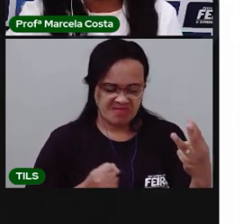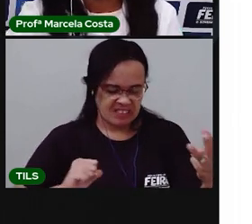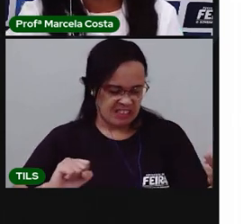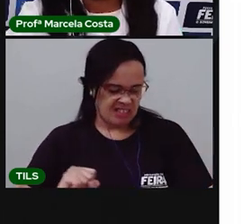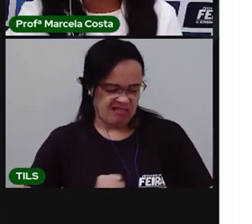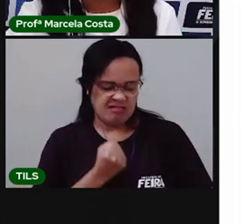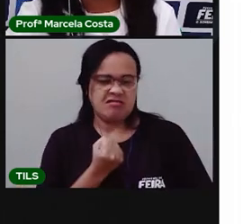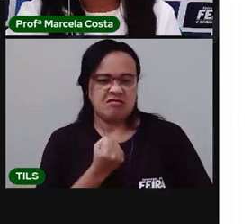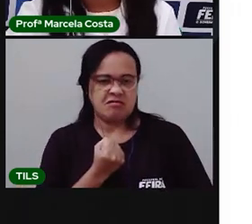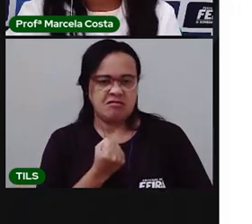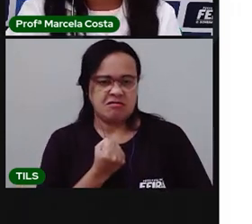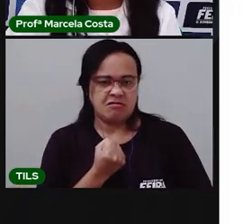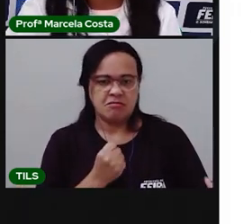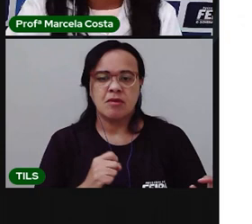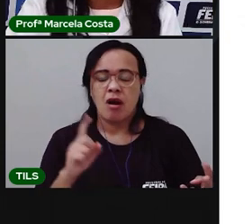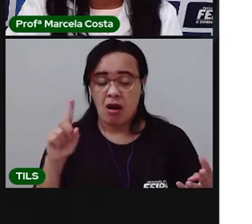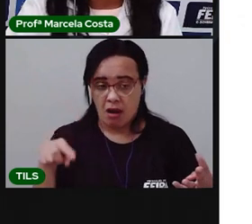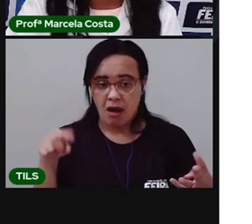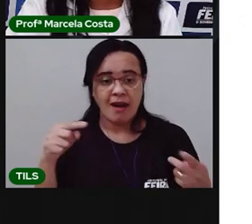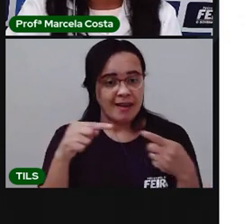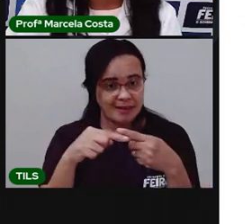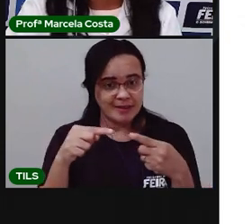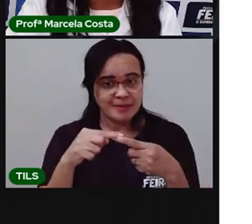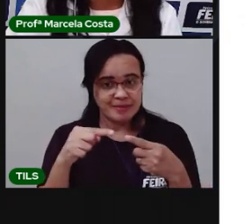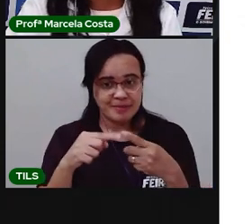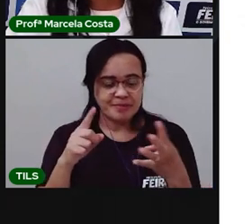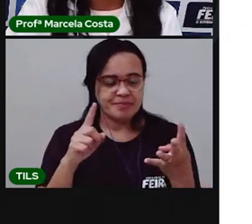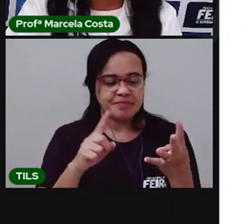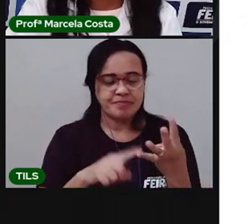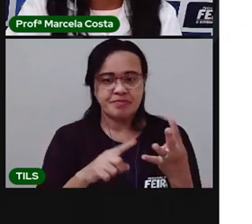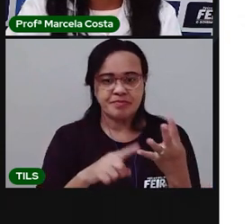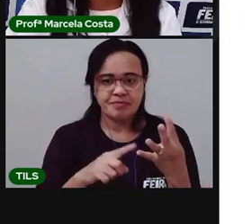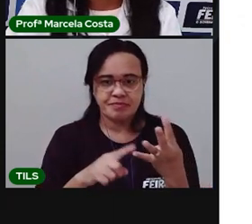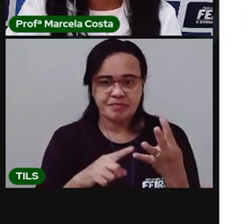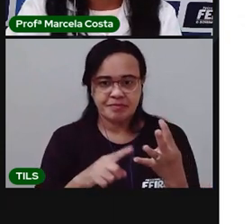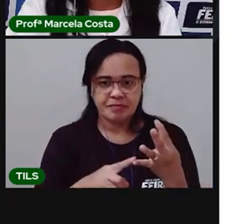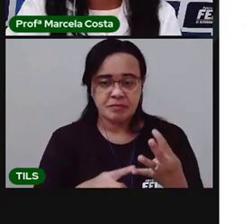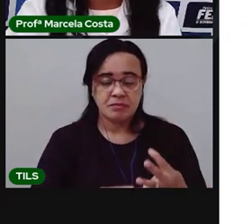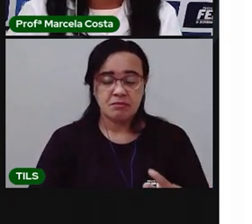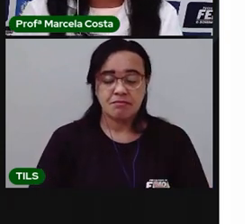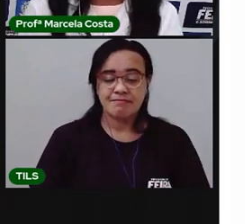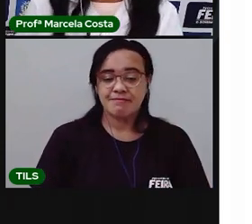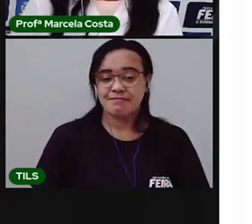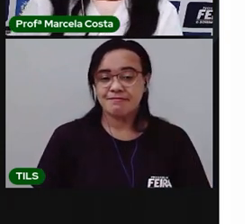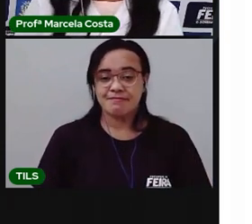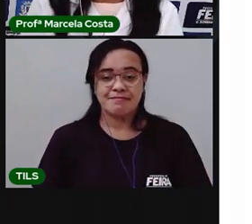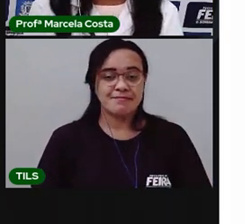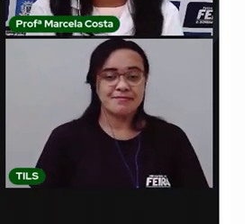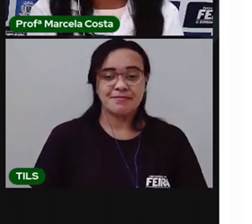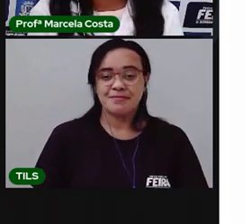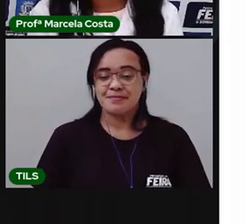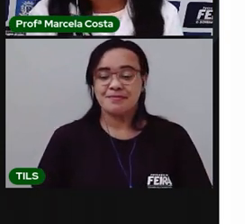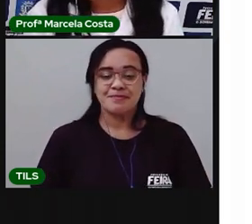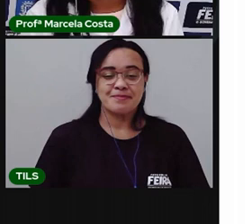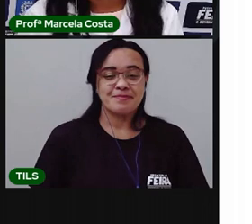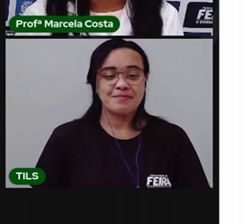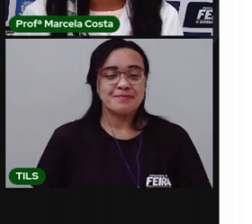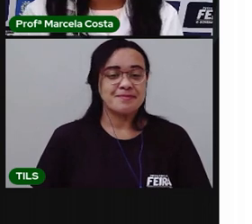Raiva. Isso aí. E essa outra expressão aqui?